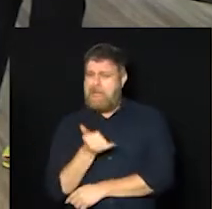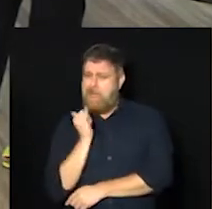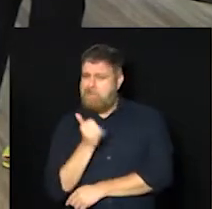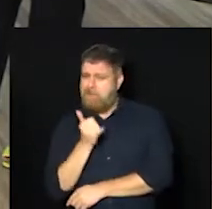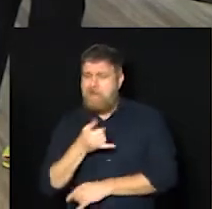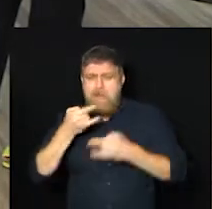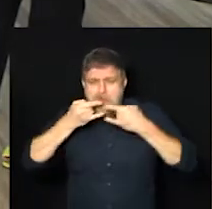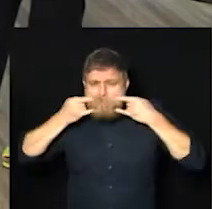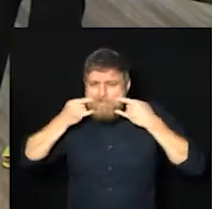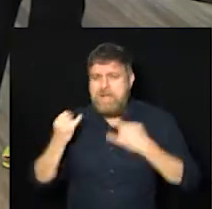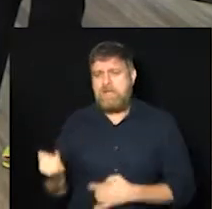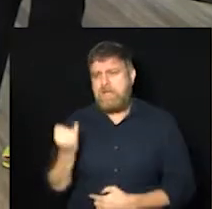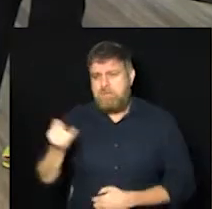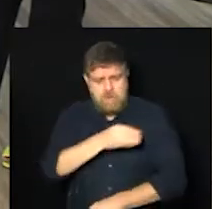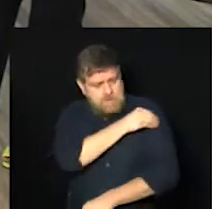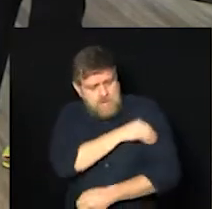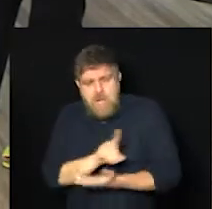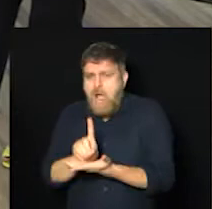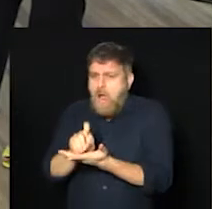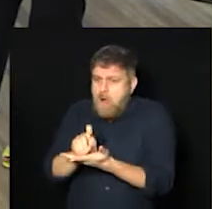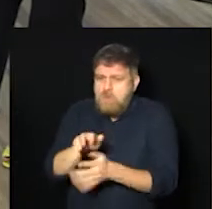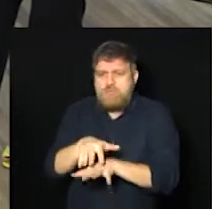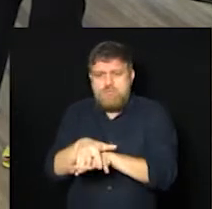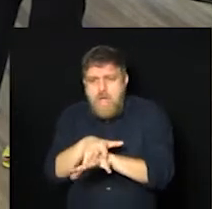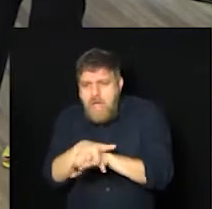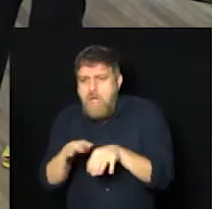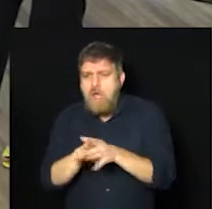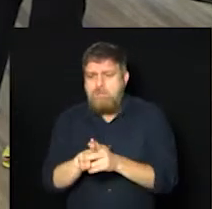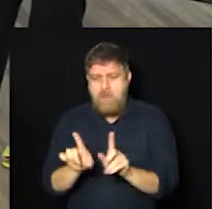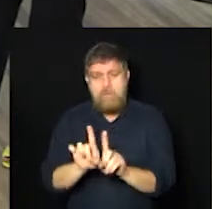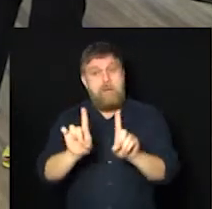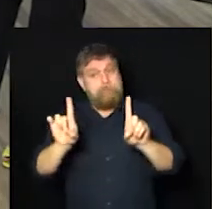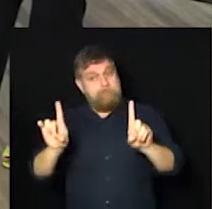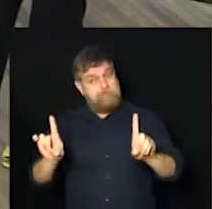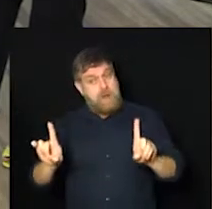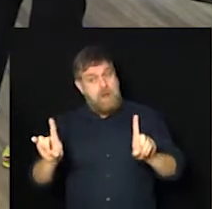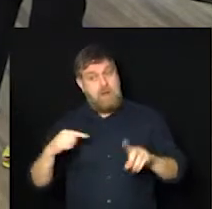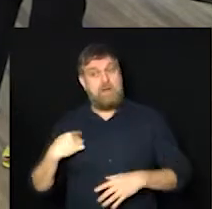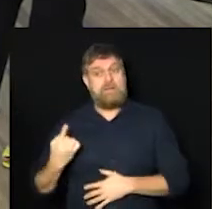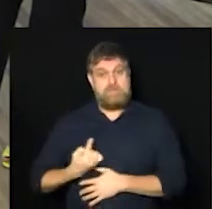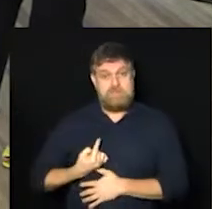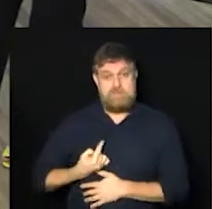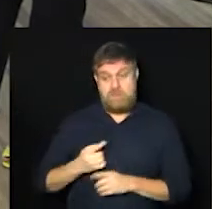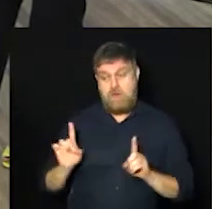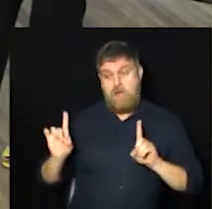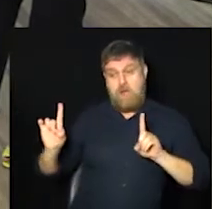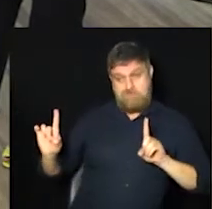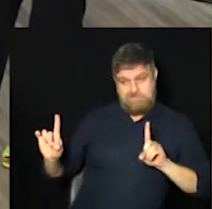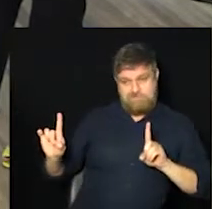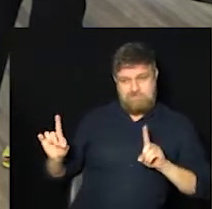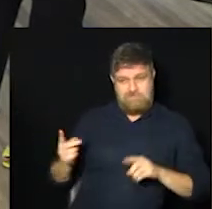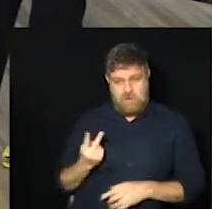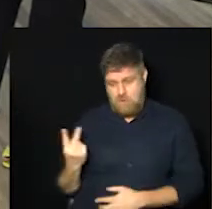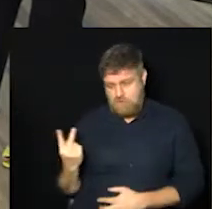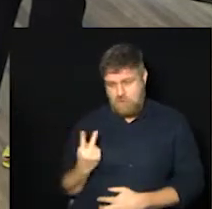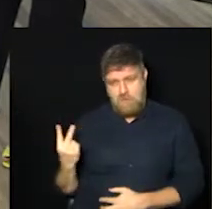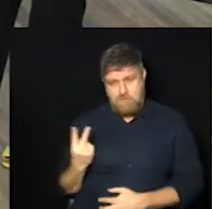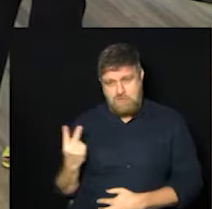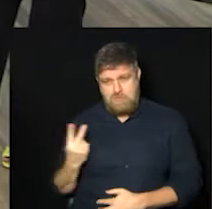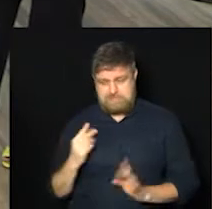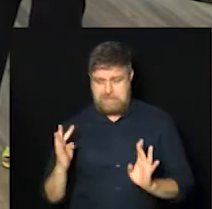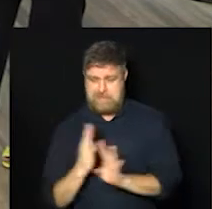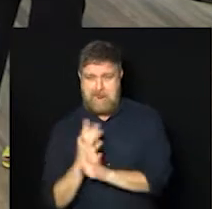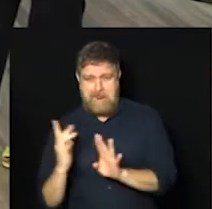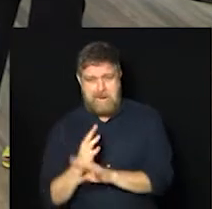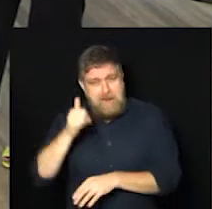máscara, de utilizar o álcool em gel, do distanciamento social que nós estamos fazendo aqui, evitar aglomeração. E